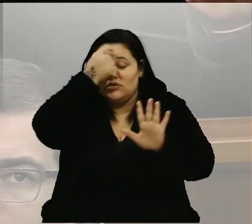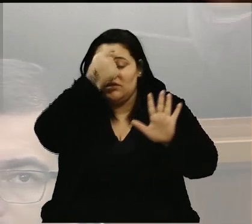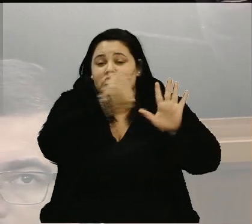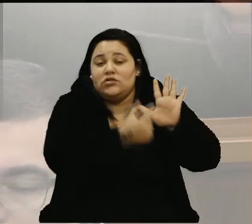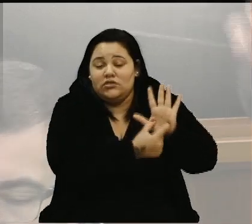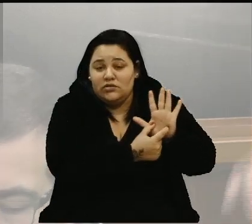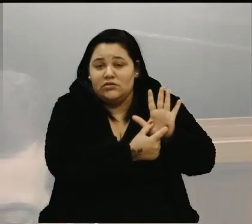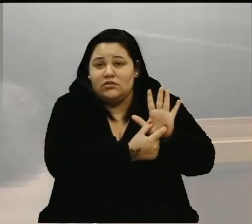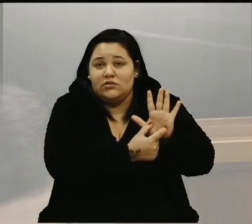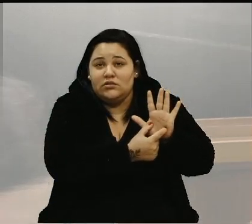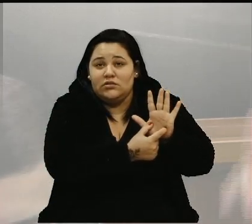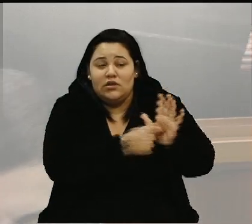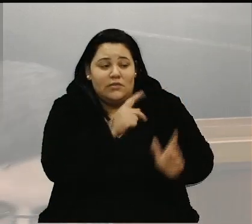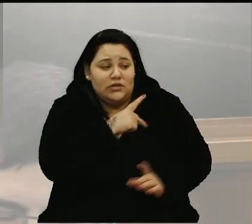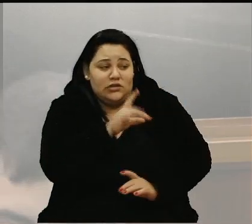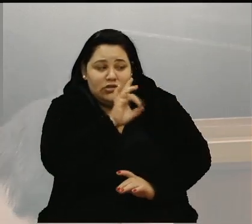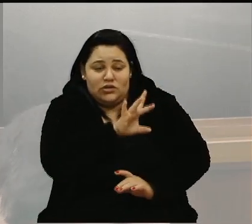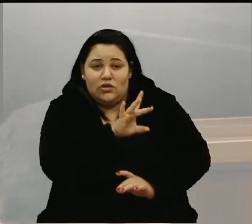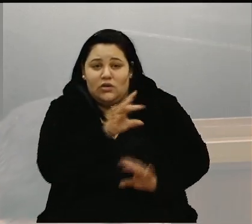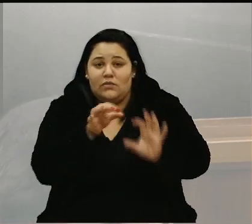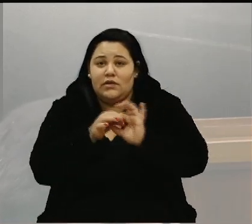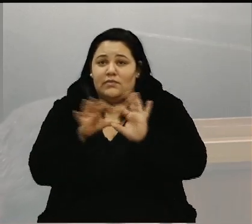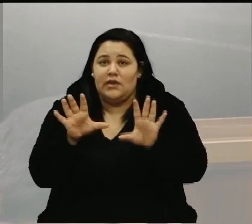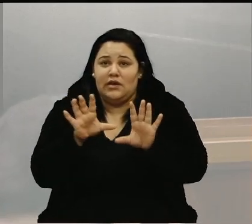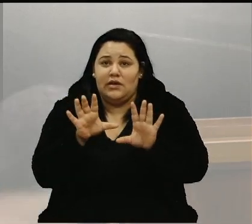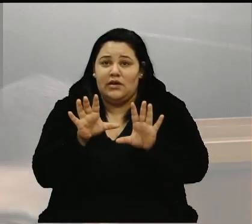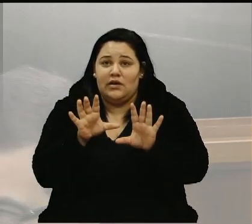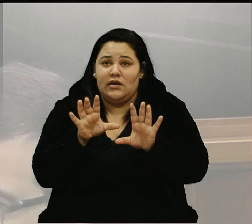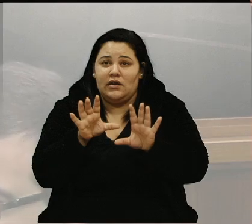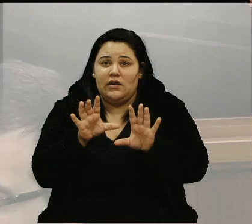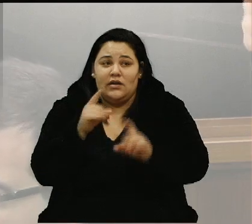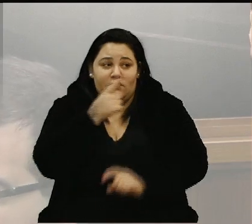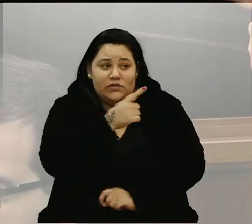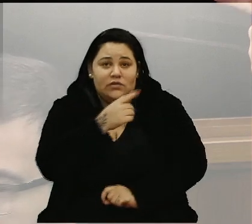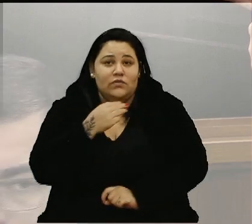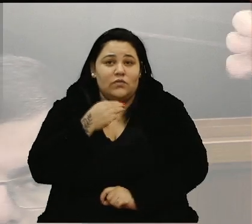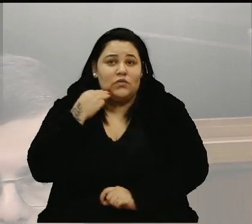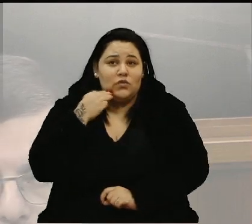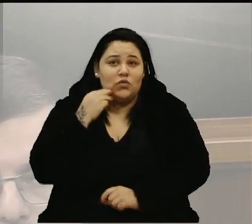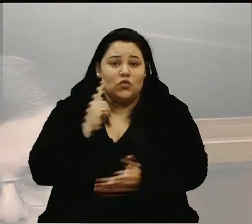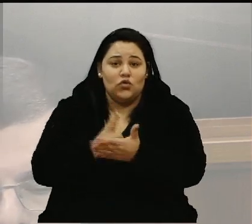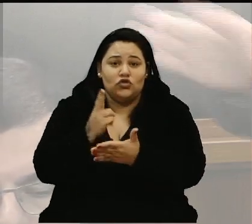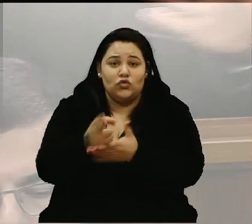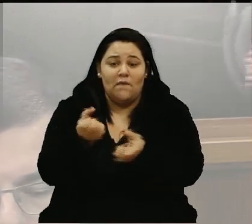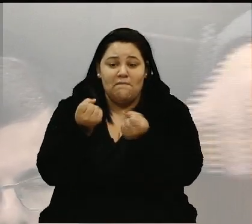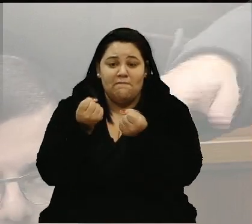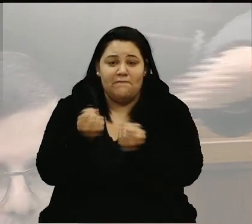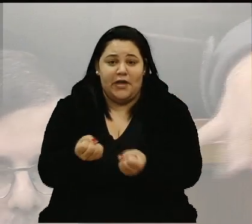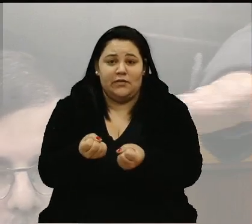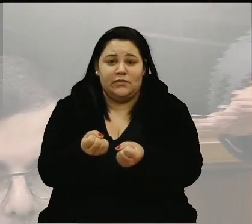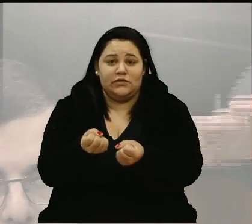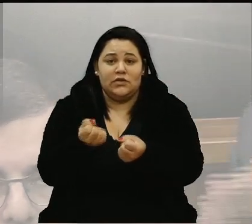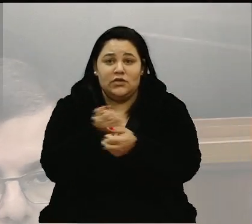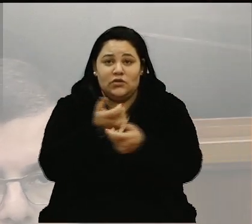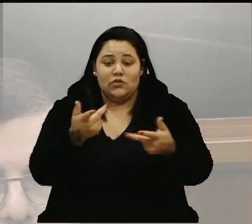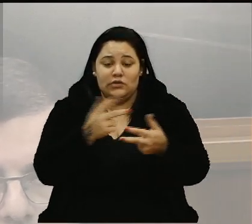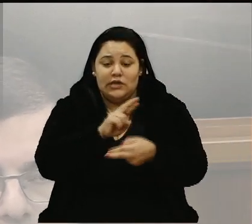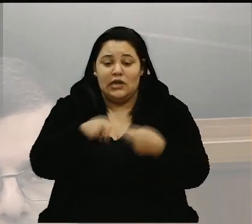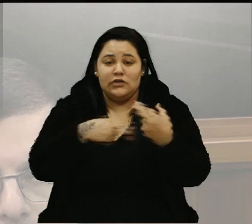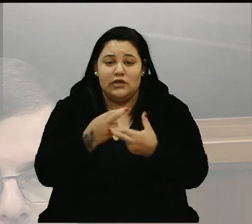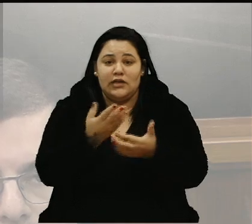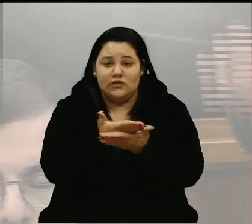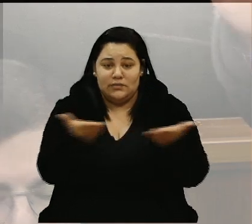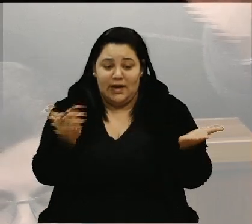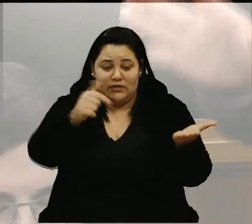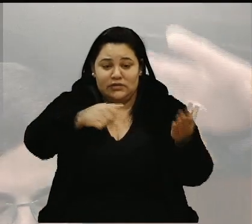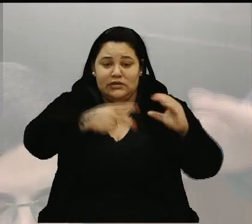E, presidente, por fim, antes de passar a parte, que a senhora siga com o pulso firme nessas questões daquilo que compete a esse espaço, por